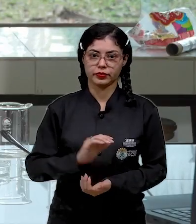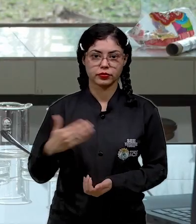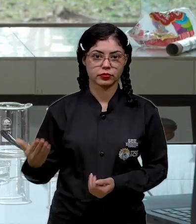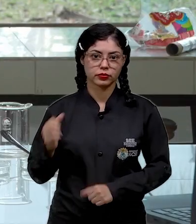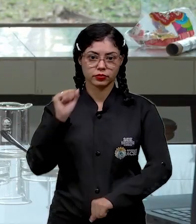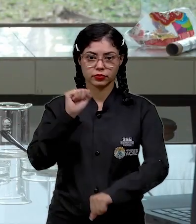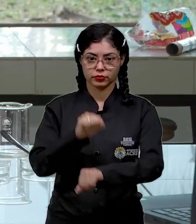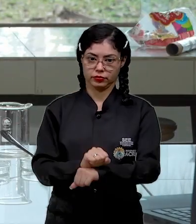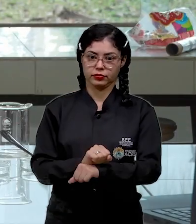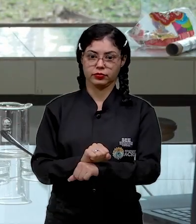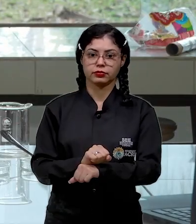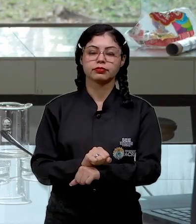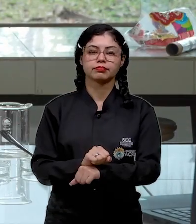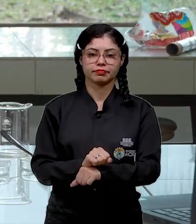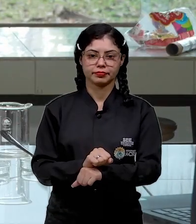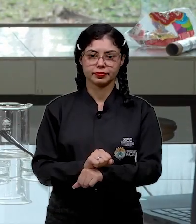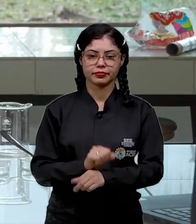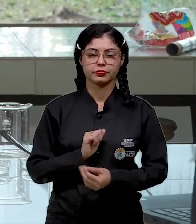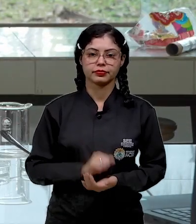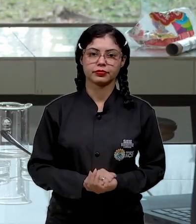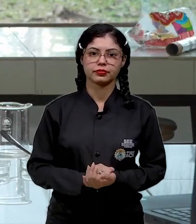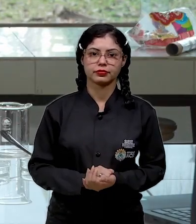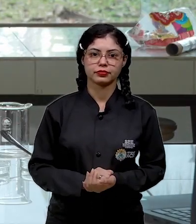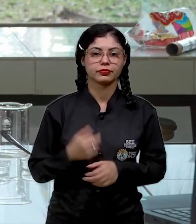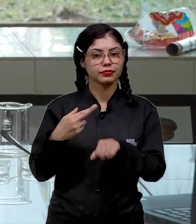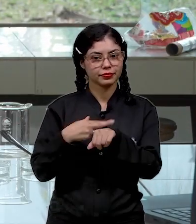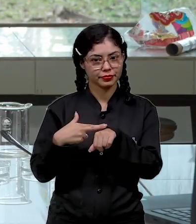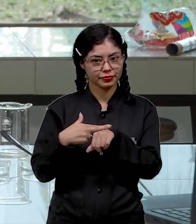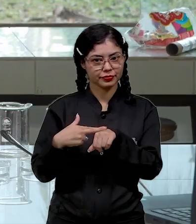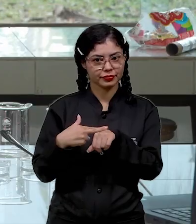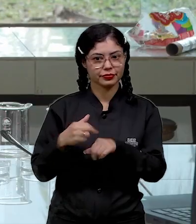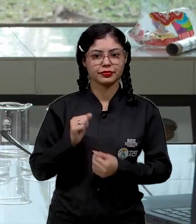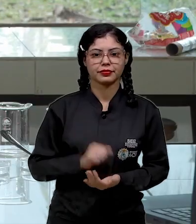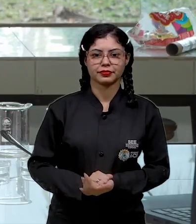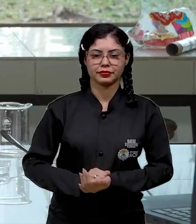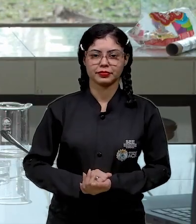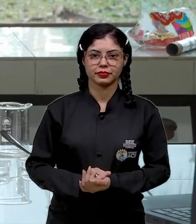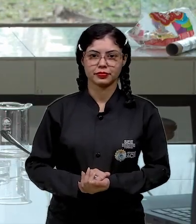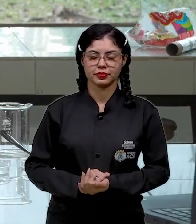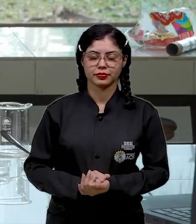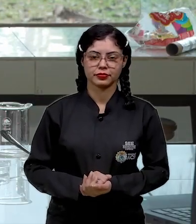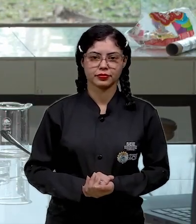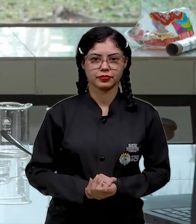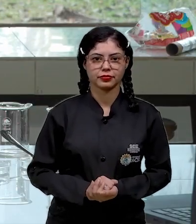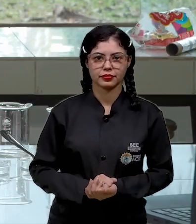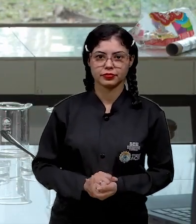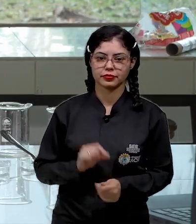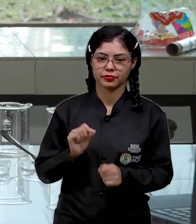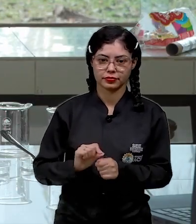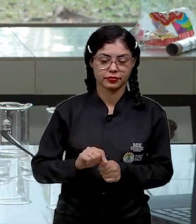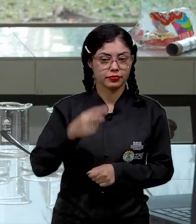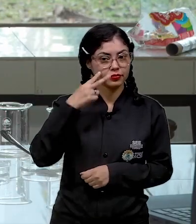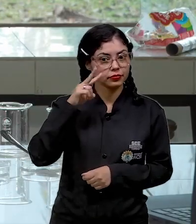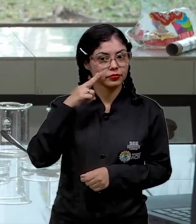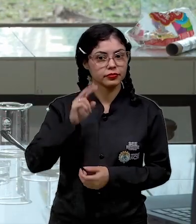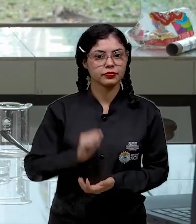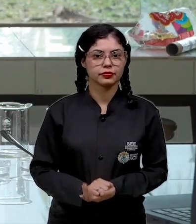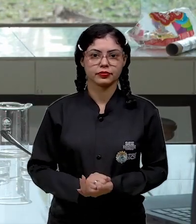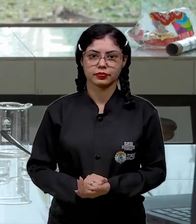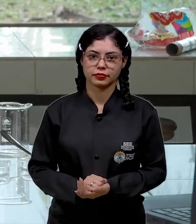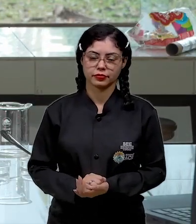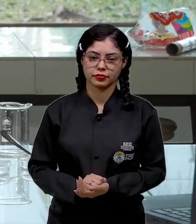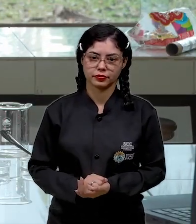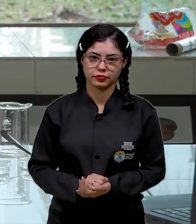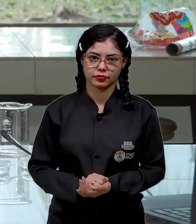ela entra em repouso, ela volta a ficar rosa. Vamos fazer aqui de novo para vocês verem. Vamos colocar um